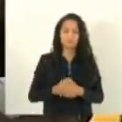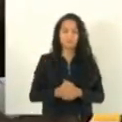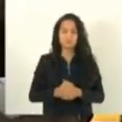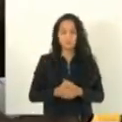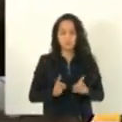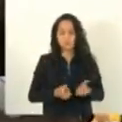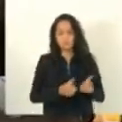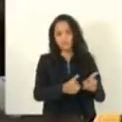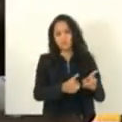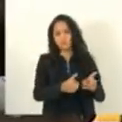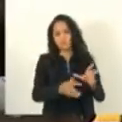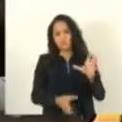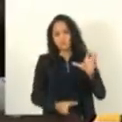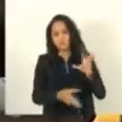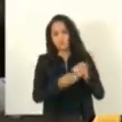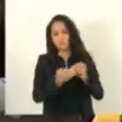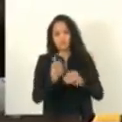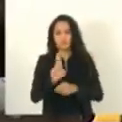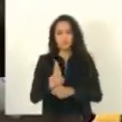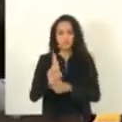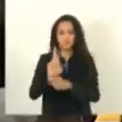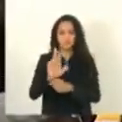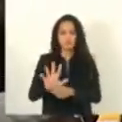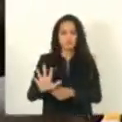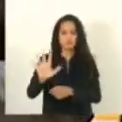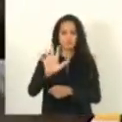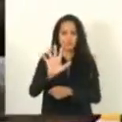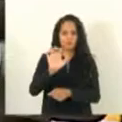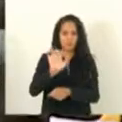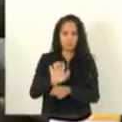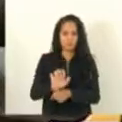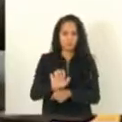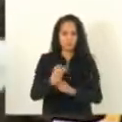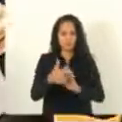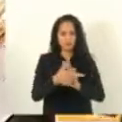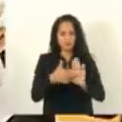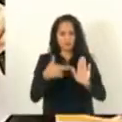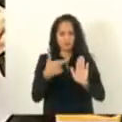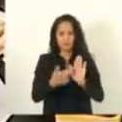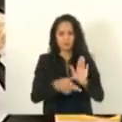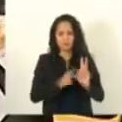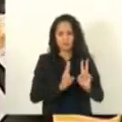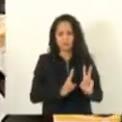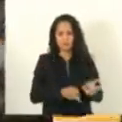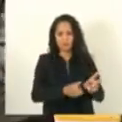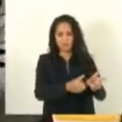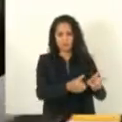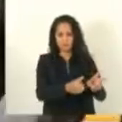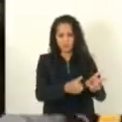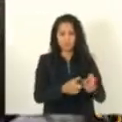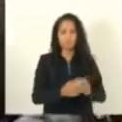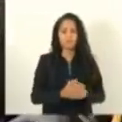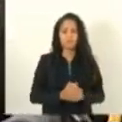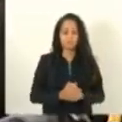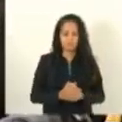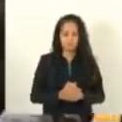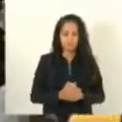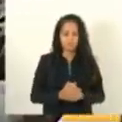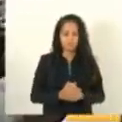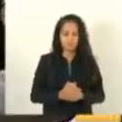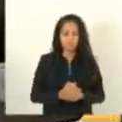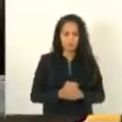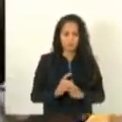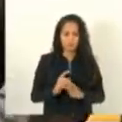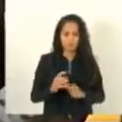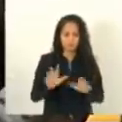o entendimento da Procuradoria do Governo do Estado e manter o veto total na matéria. A matéria pode ser discutida